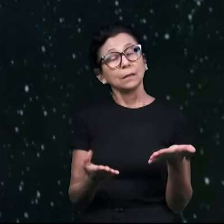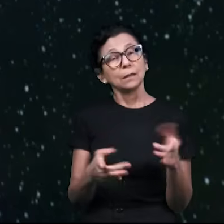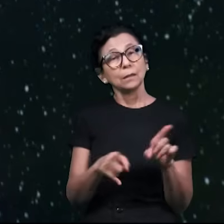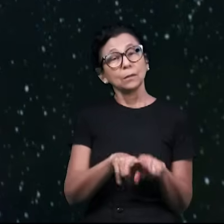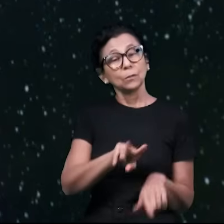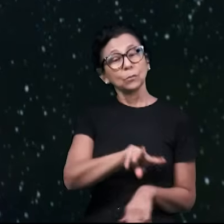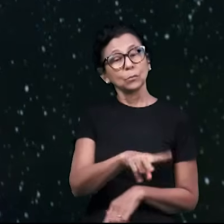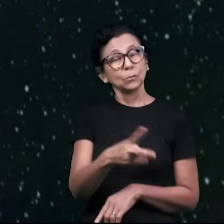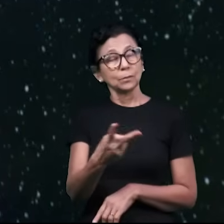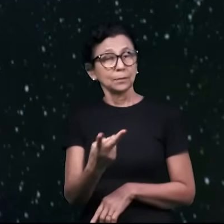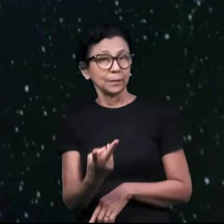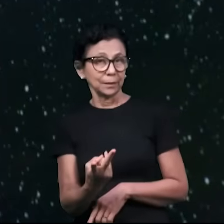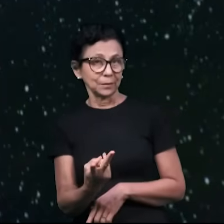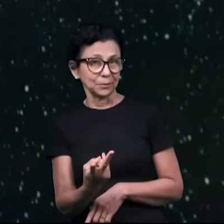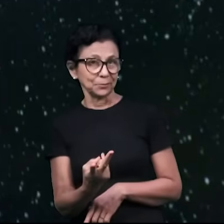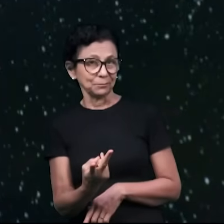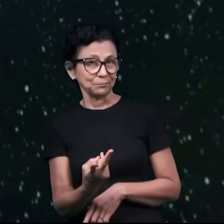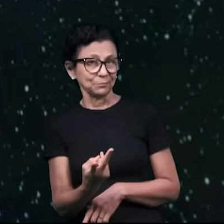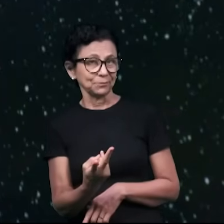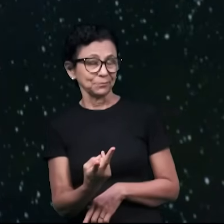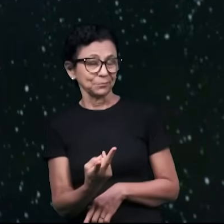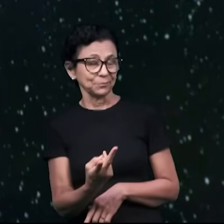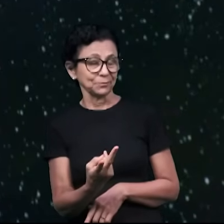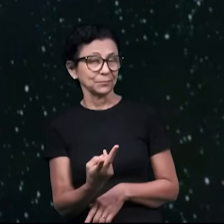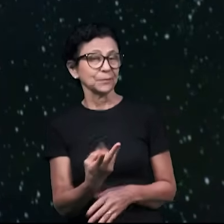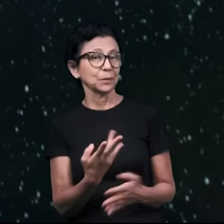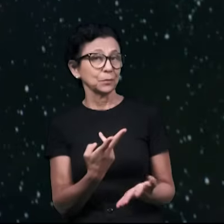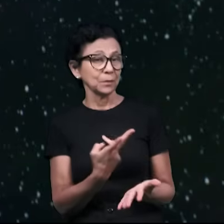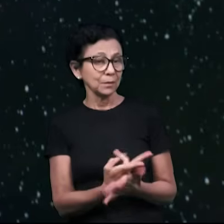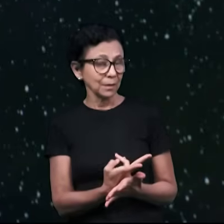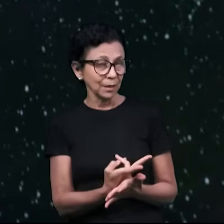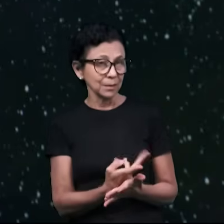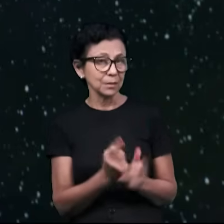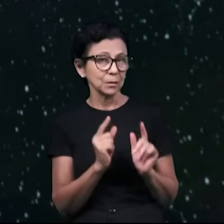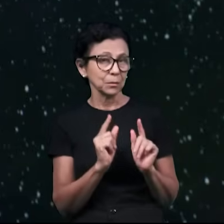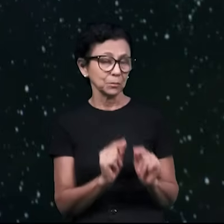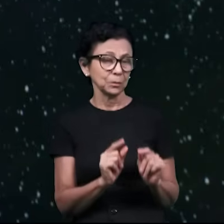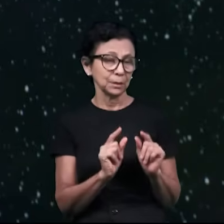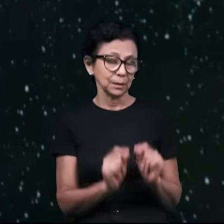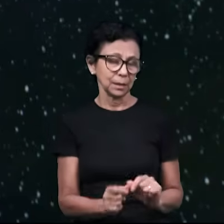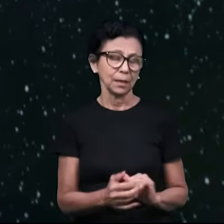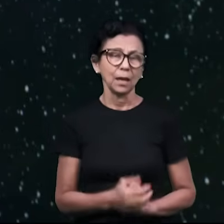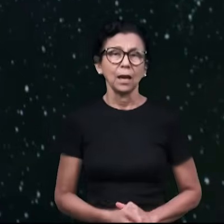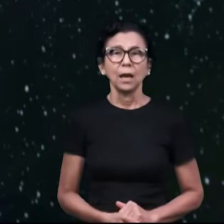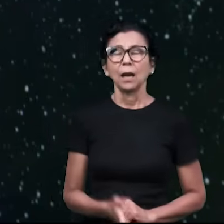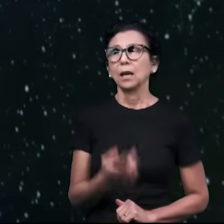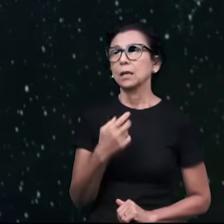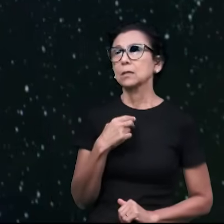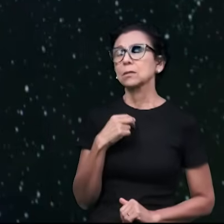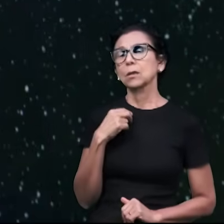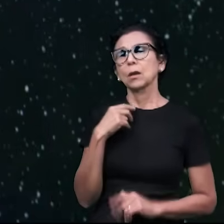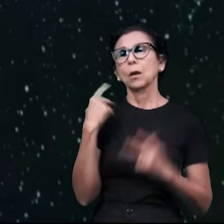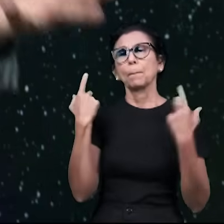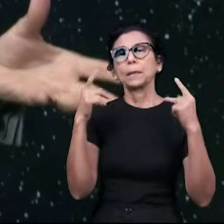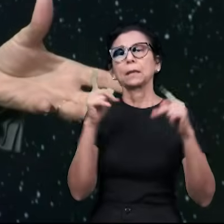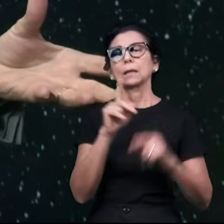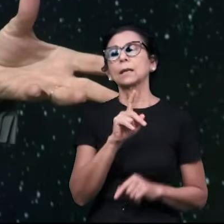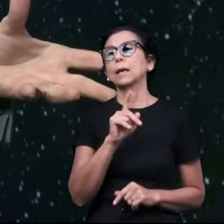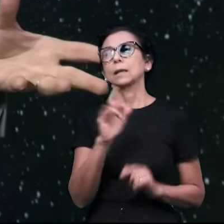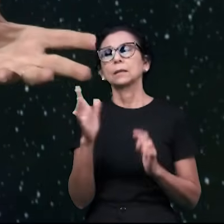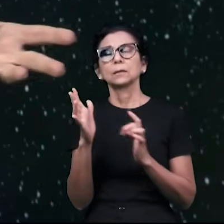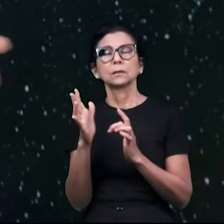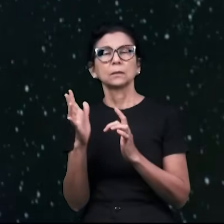é real. Ou seja, não basta você falar de Jesus, você gostar